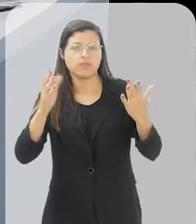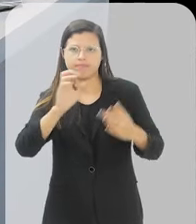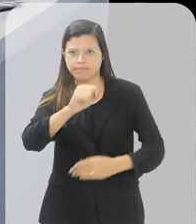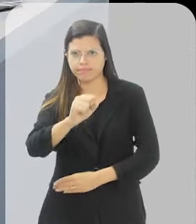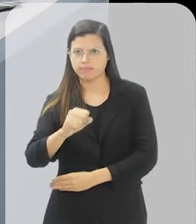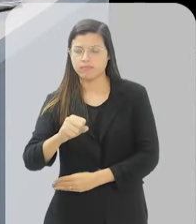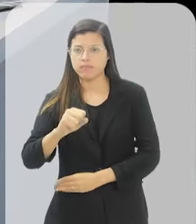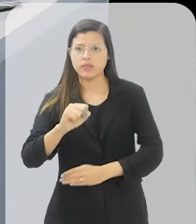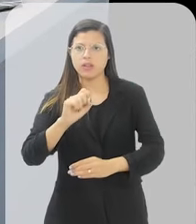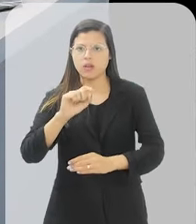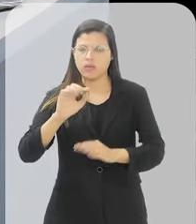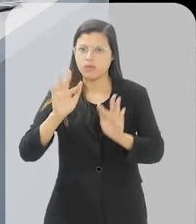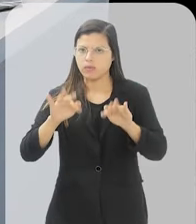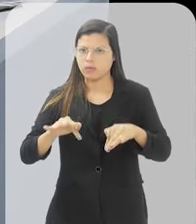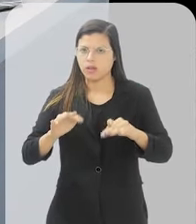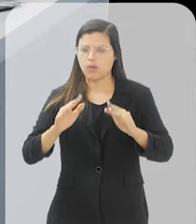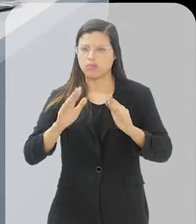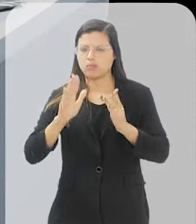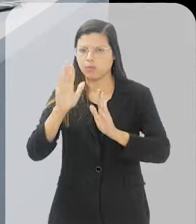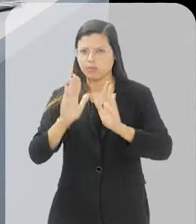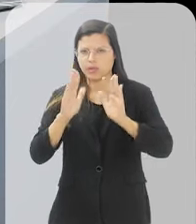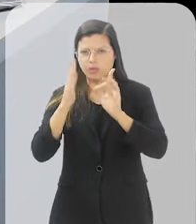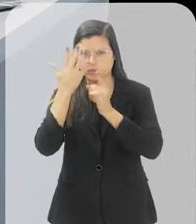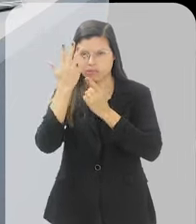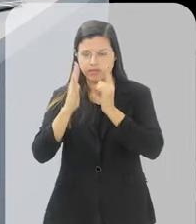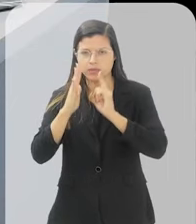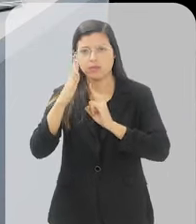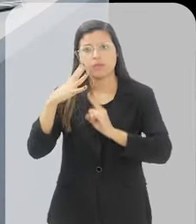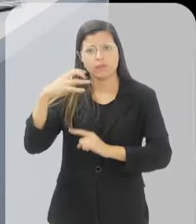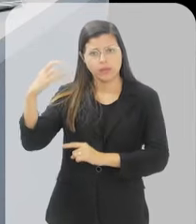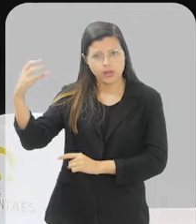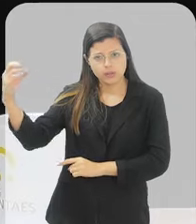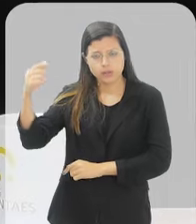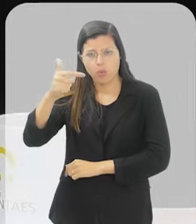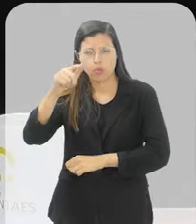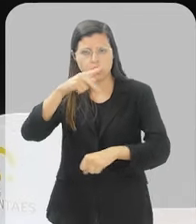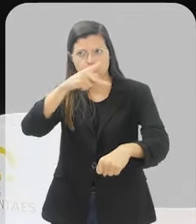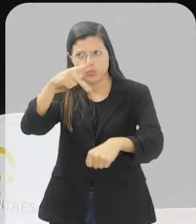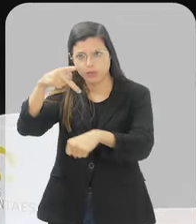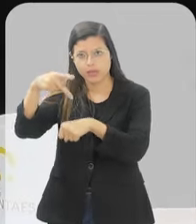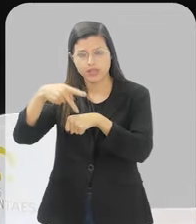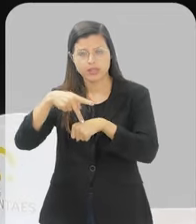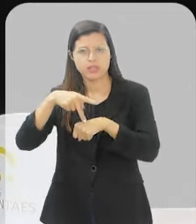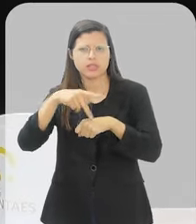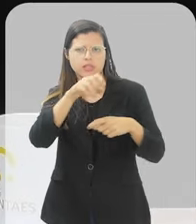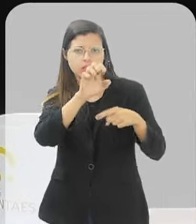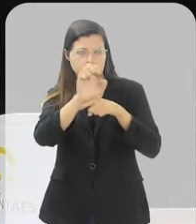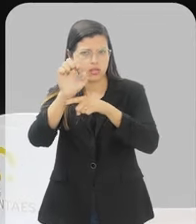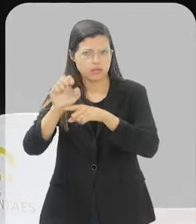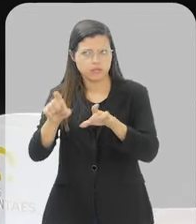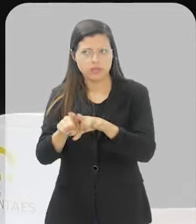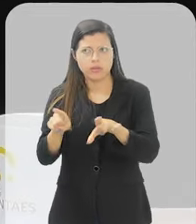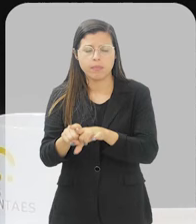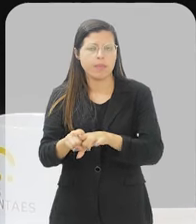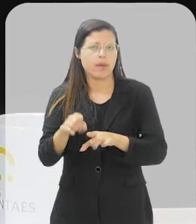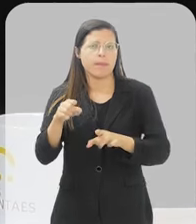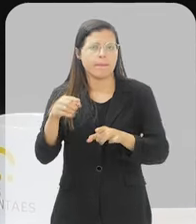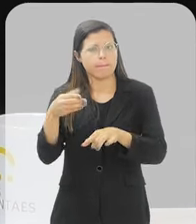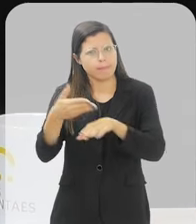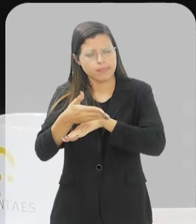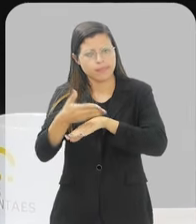eu viajo para outros países e estados com a fantasia para desfilar em outros